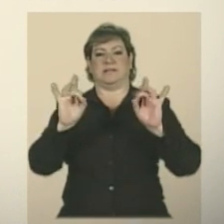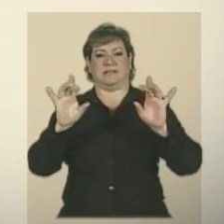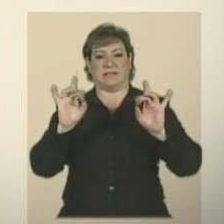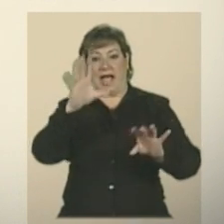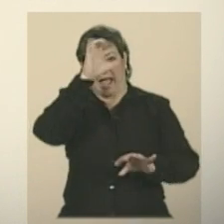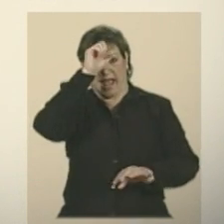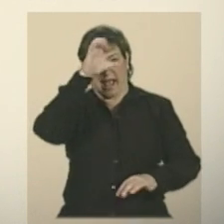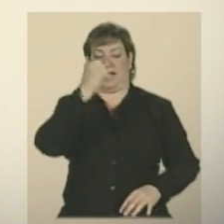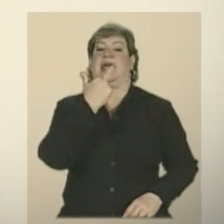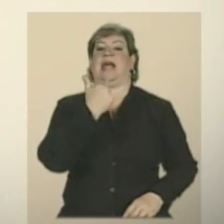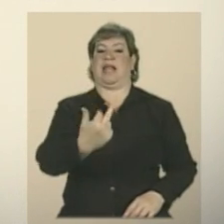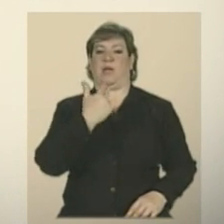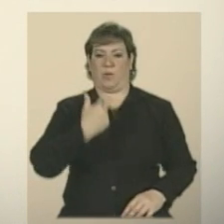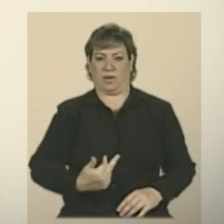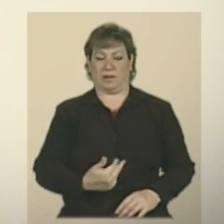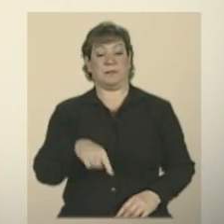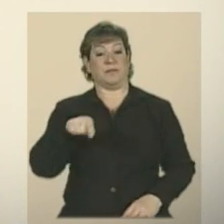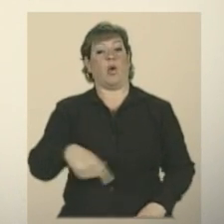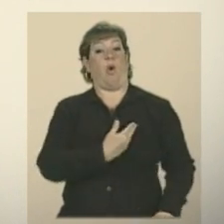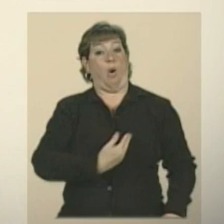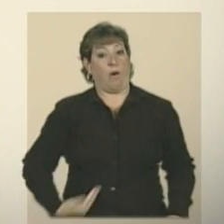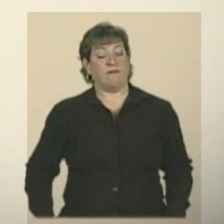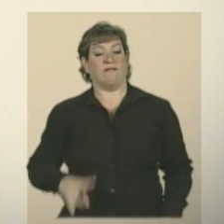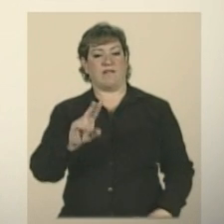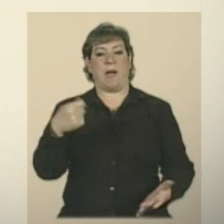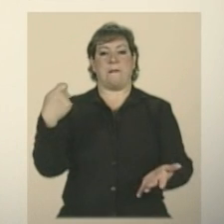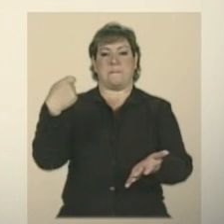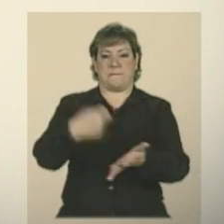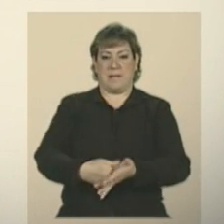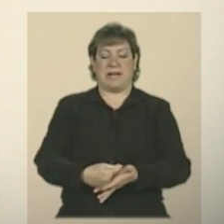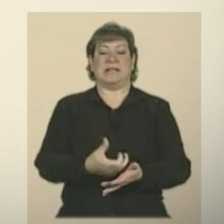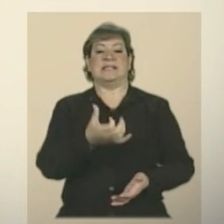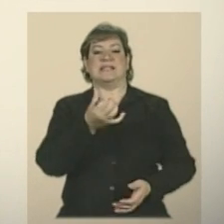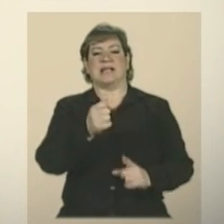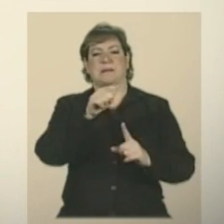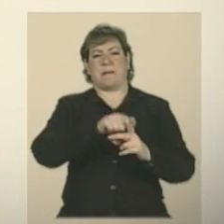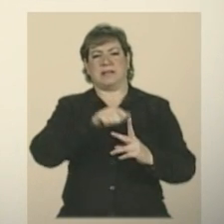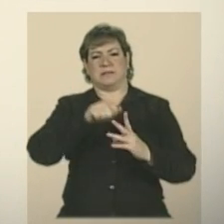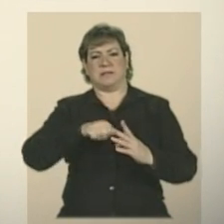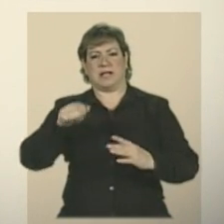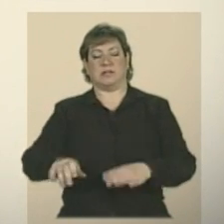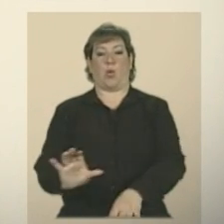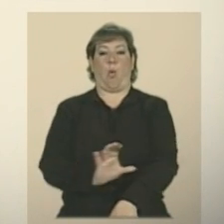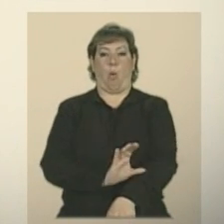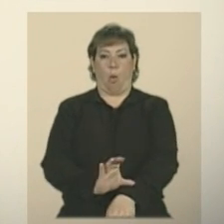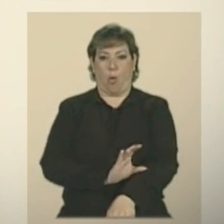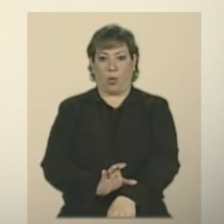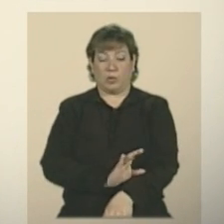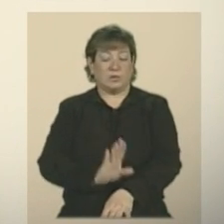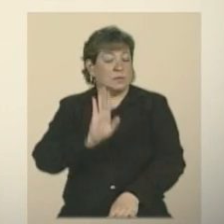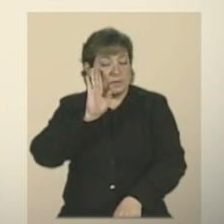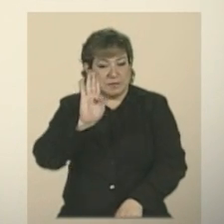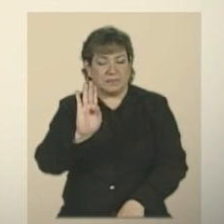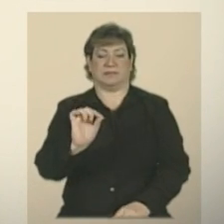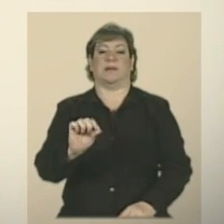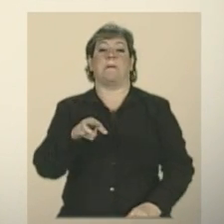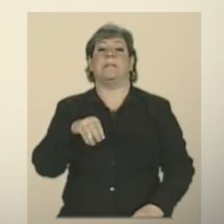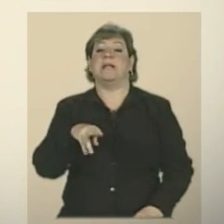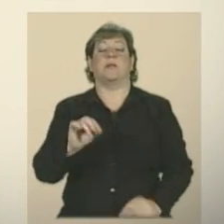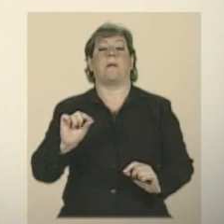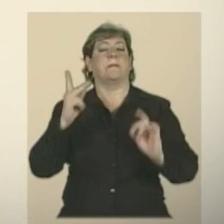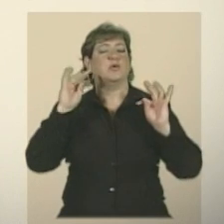de aprendizado da língua. O governo pagará 6 meses de curso, no mínimo, para todos